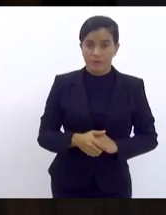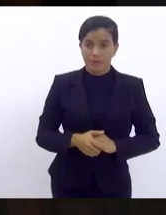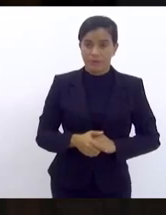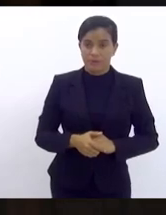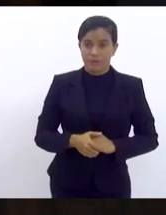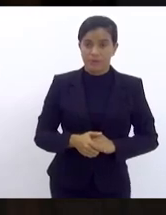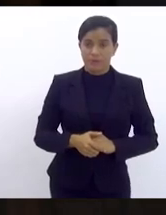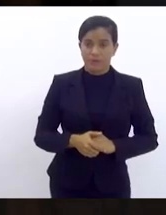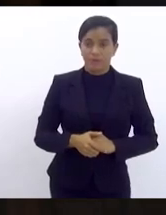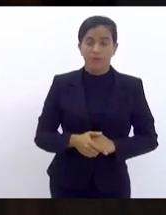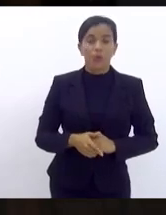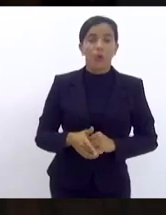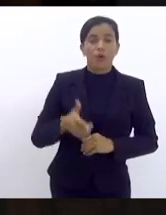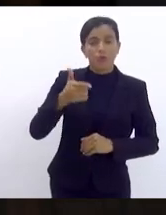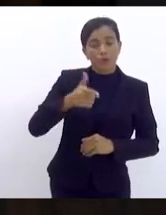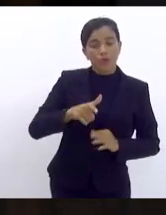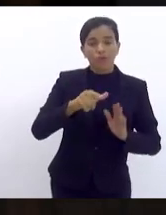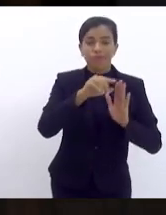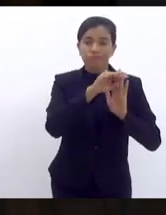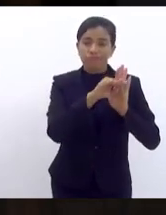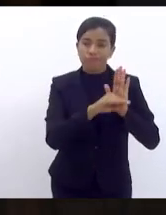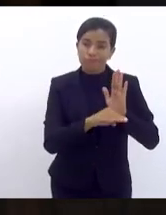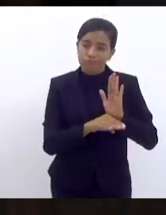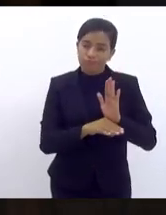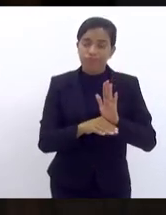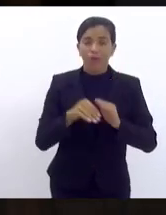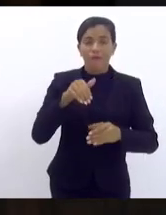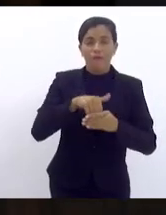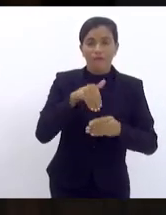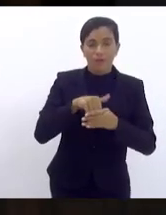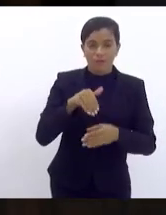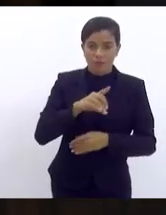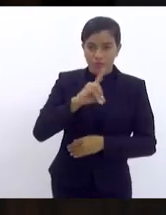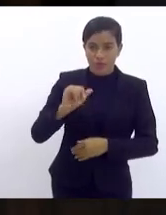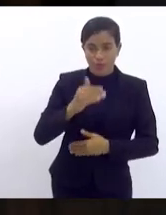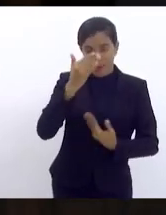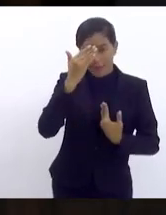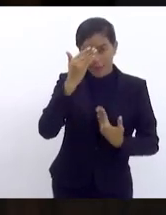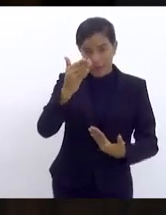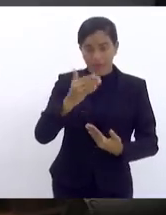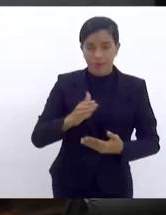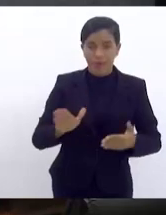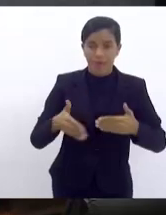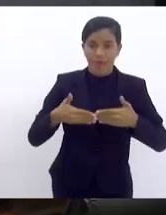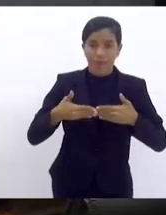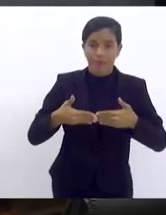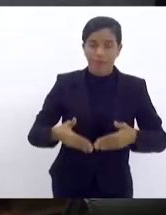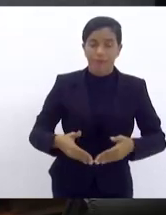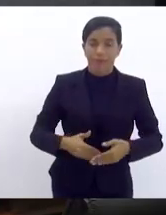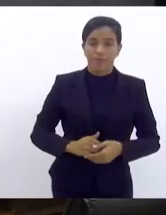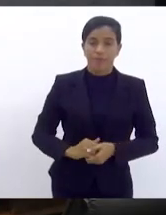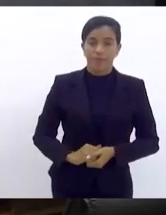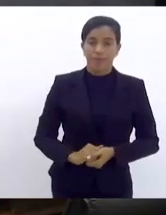quando retornaremos com a ordem do dia está suspensa a sessão muito obrigado do trabalho do trabalho E aí